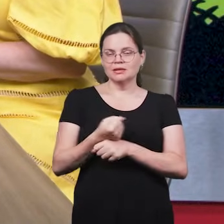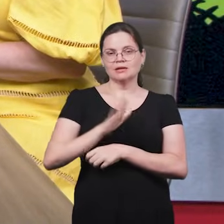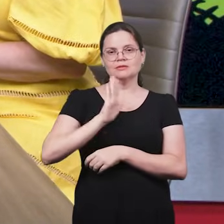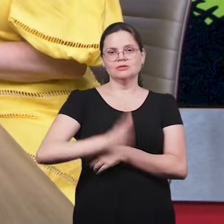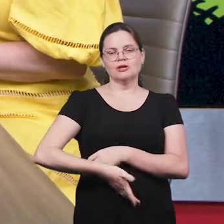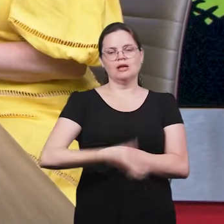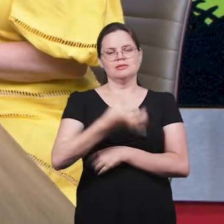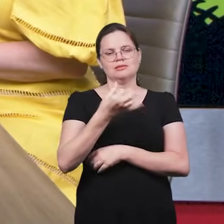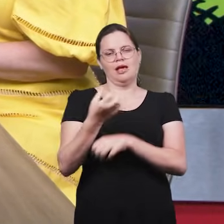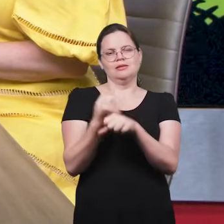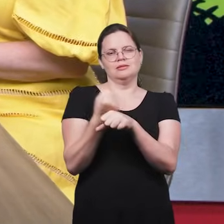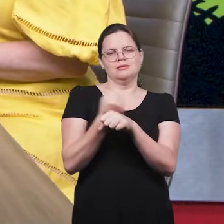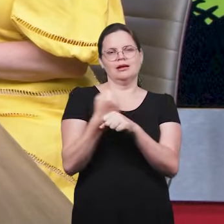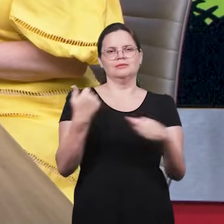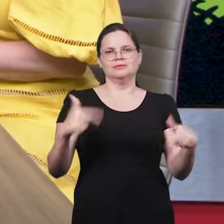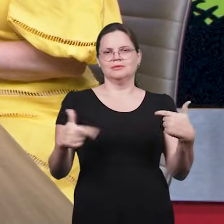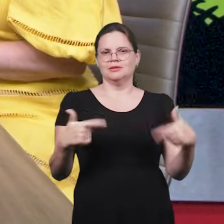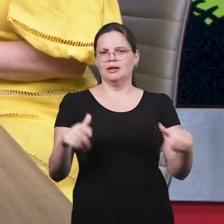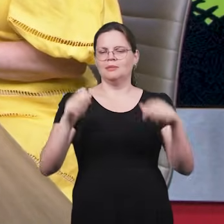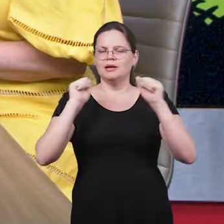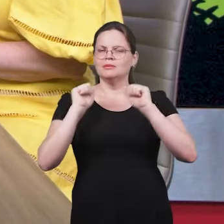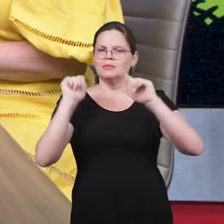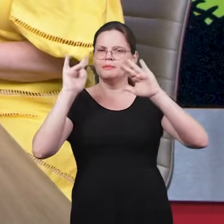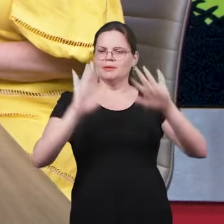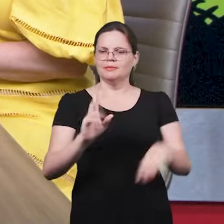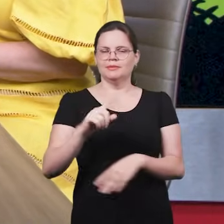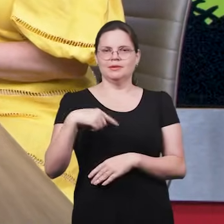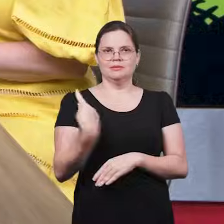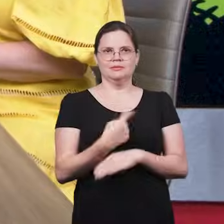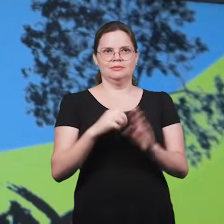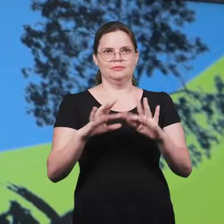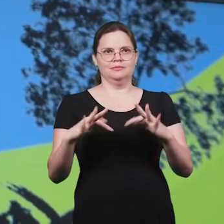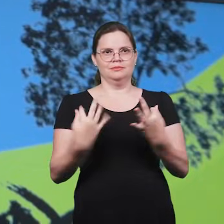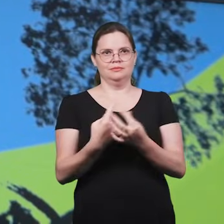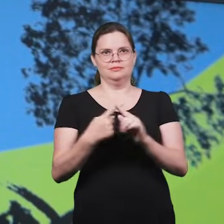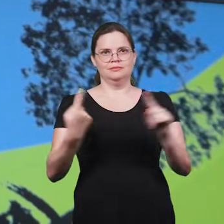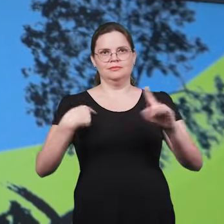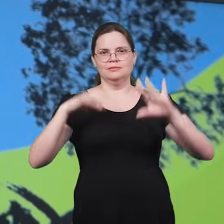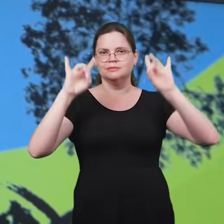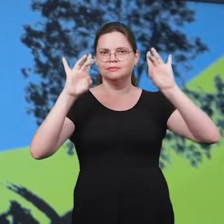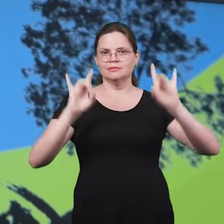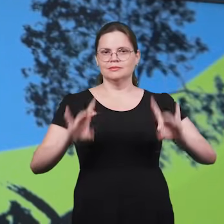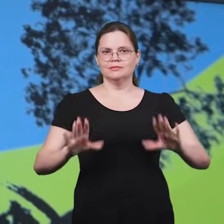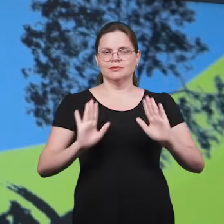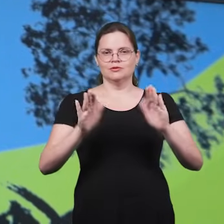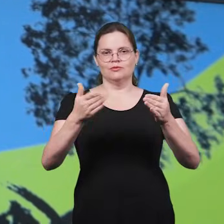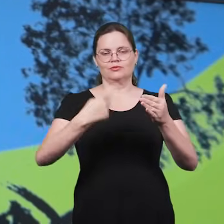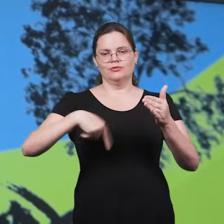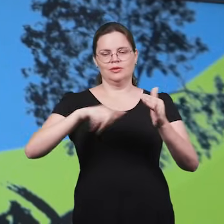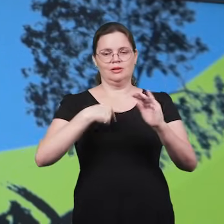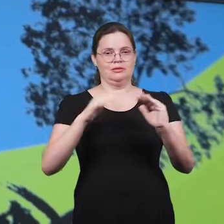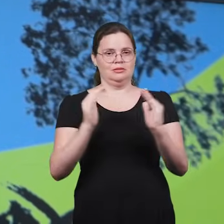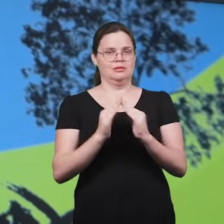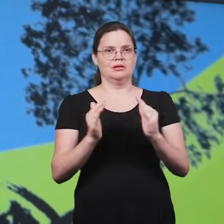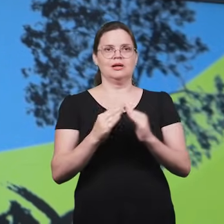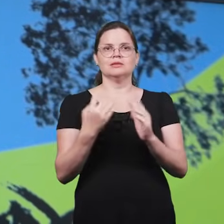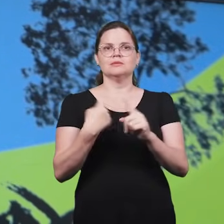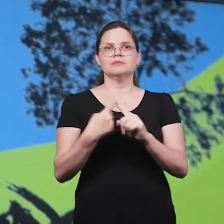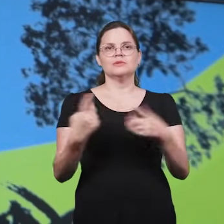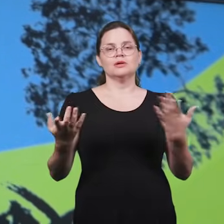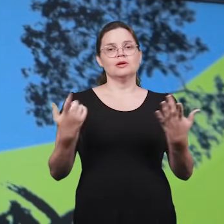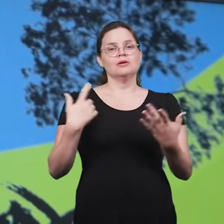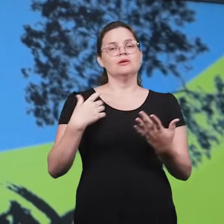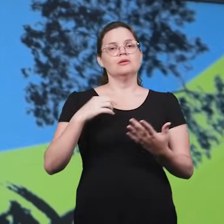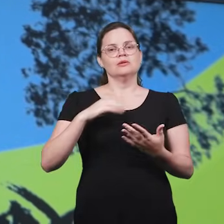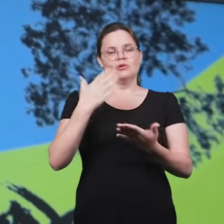uma bênção para as nossas famílias, especialmente para as nossas casas, um trabalho que foi confiado ao Grupo Organização